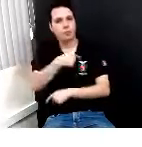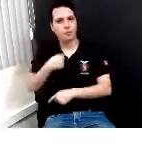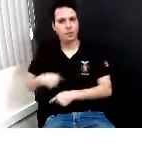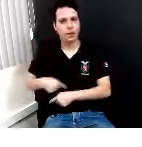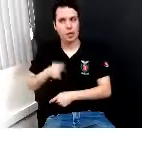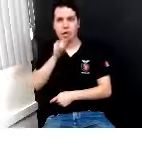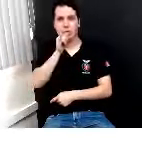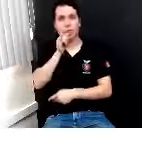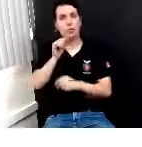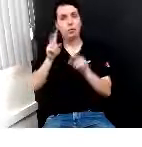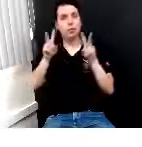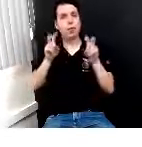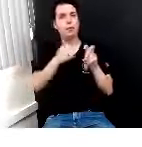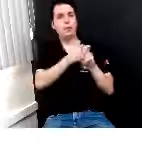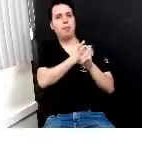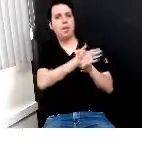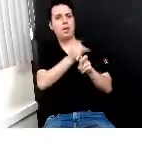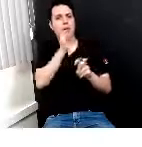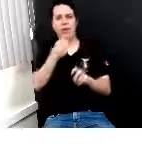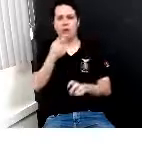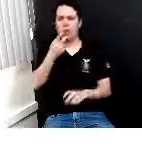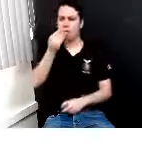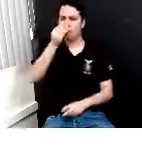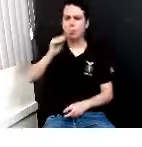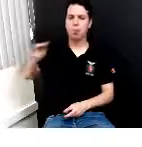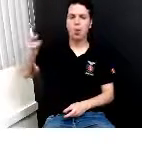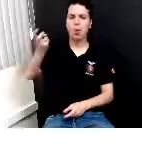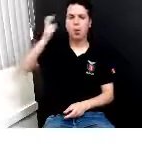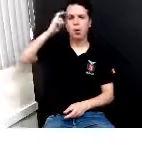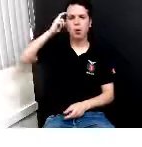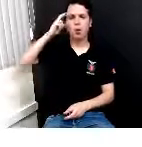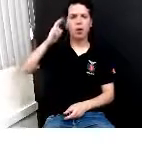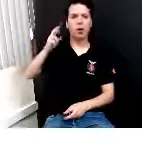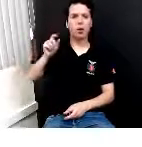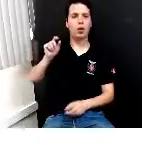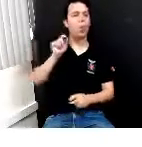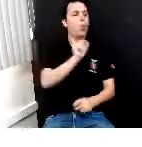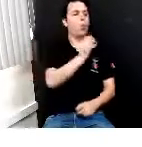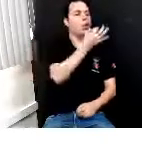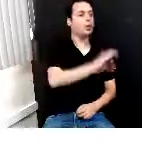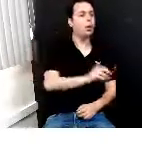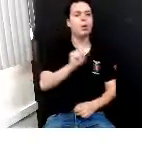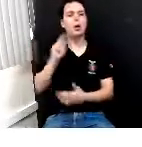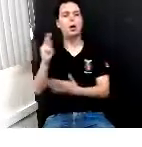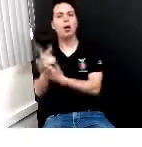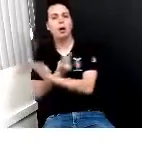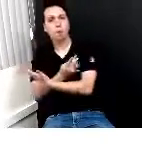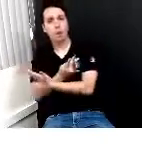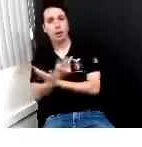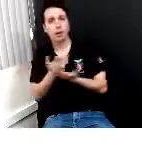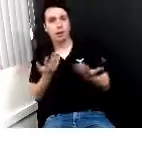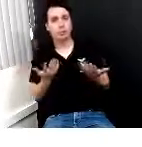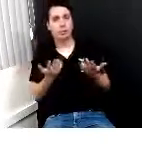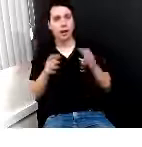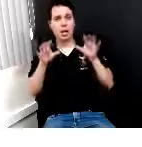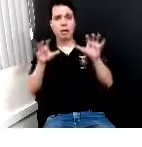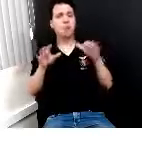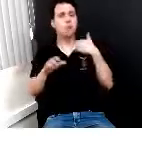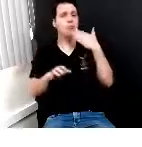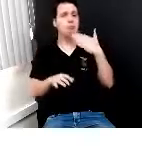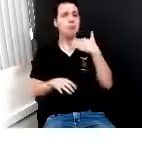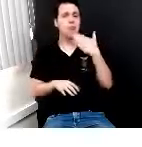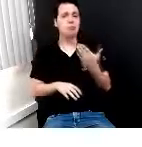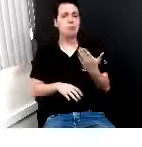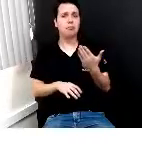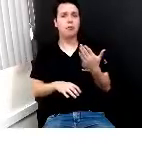eu ignoro ou relativizo a cultura do outro, eu simplesmente rotulo o que é certo do que é errado. E, nesse caso, em nada adianta para